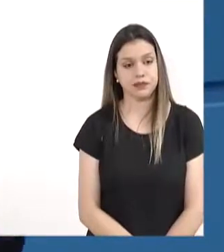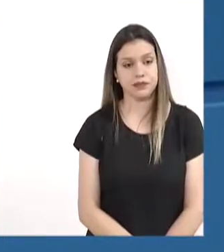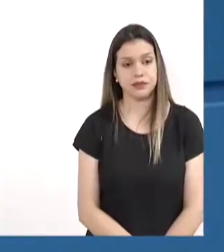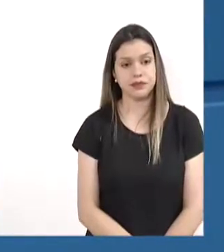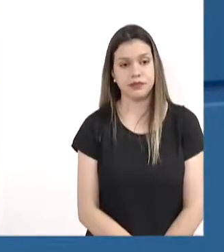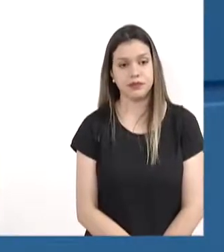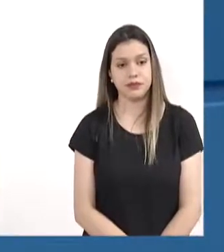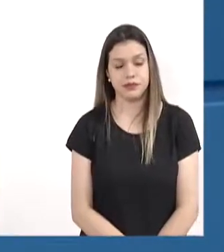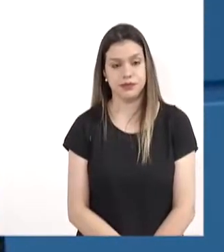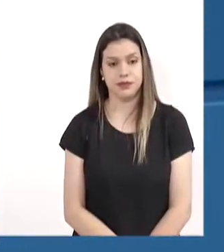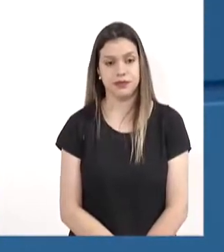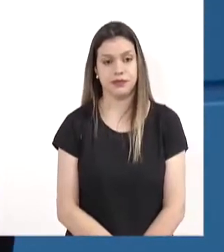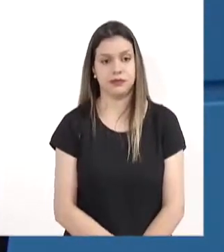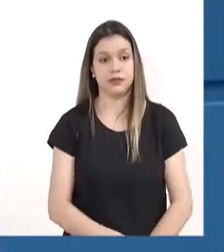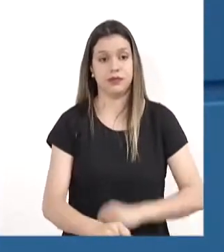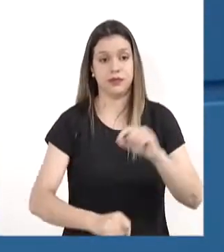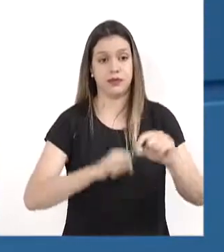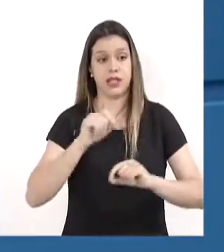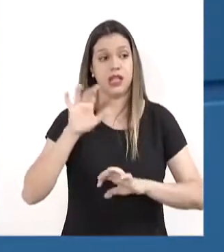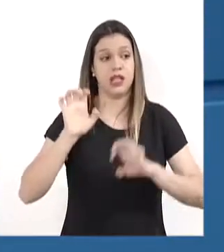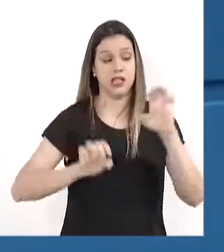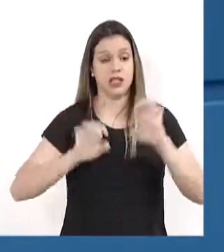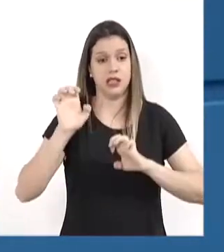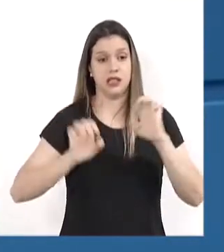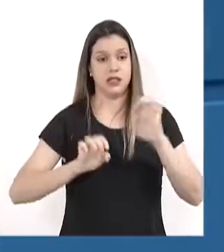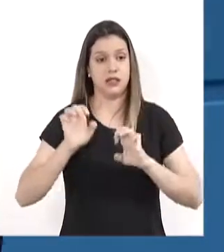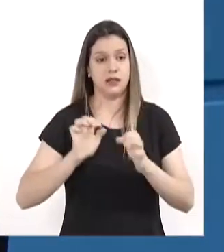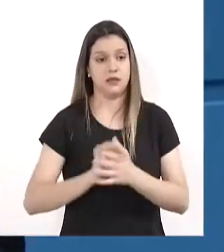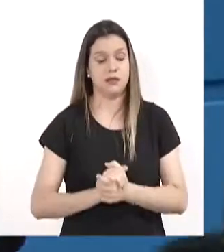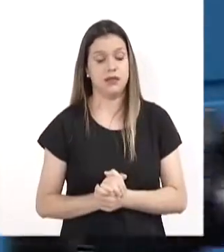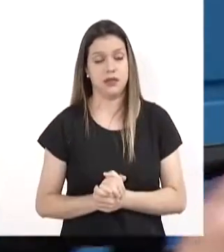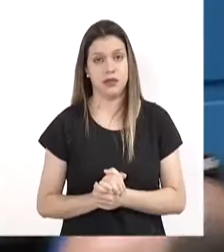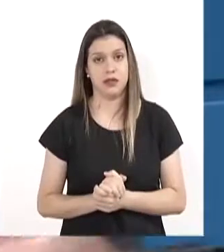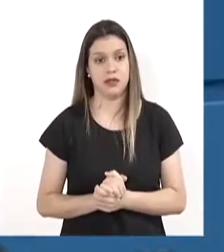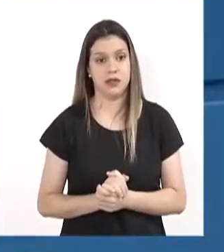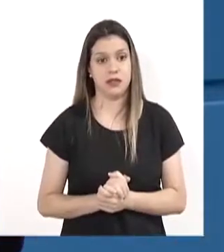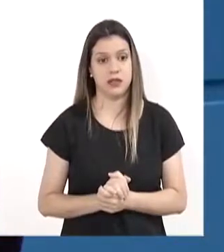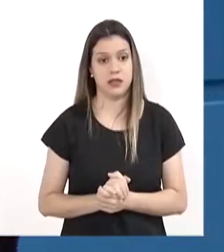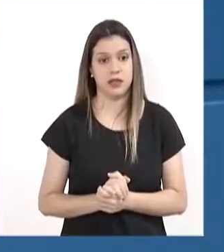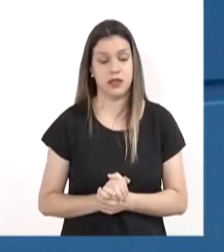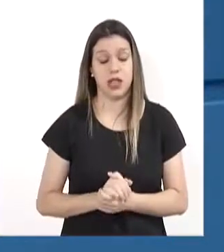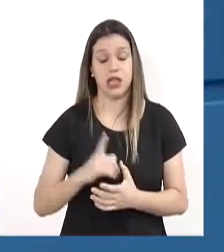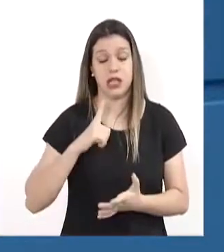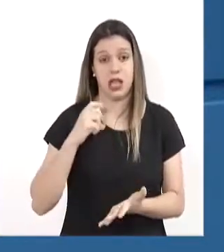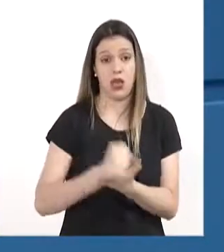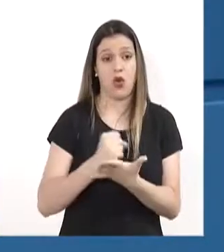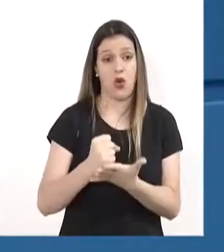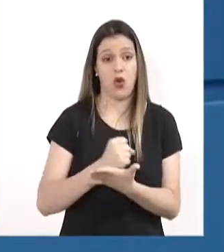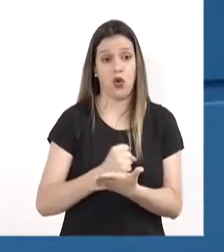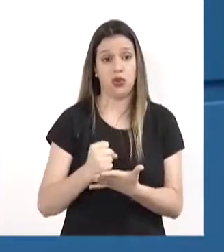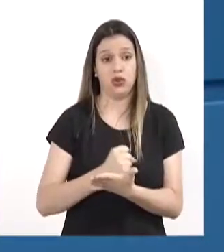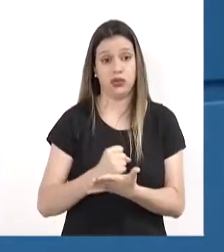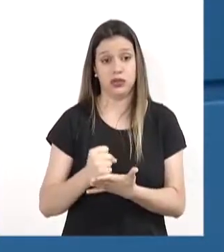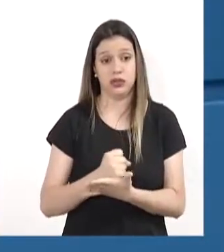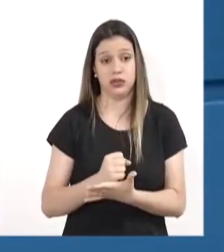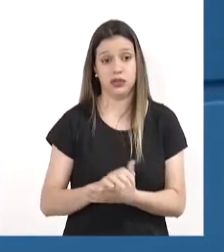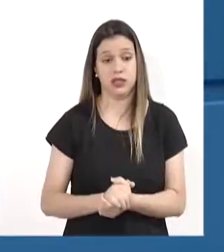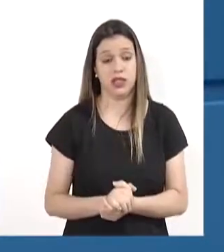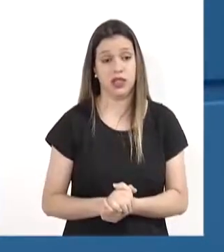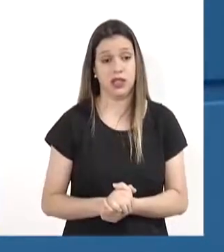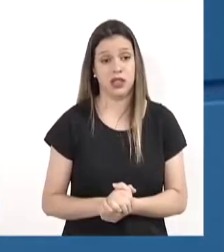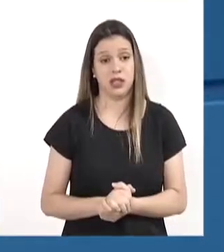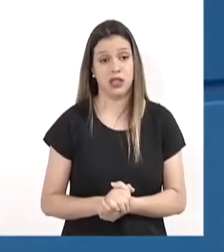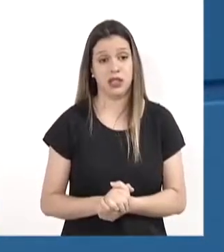ao que as concessionárias, por conta de concessão, por conta de contrato, fazem com a população, não é